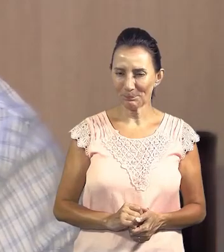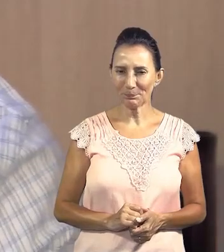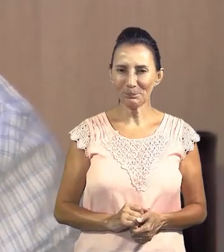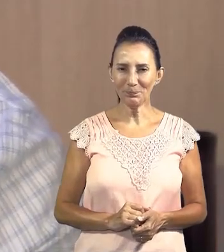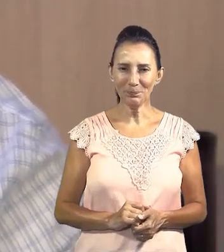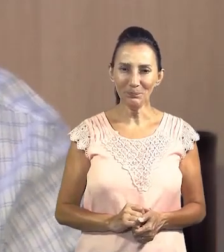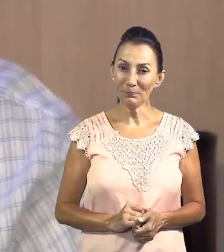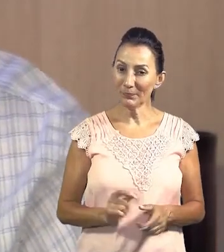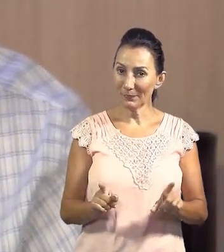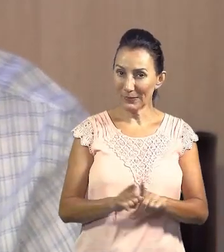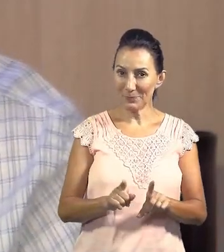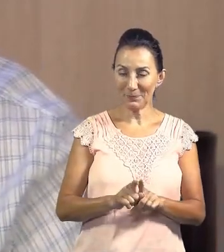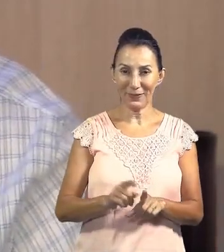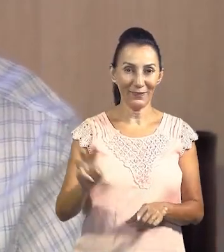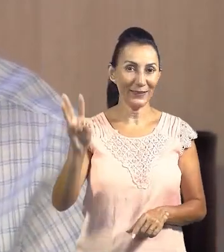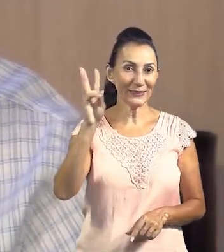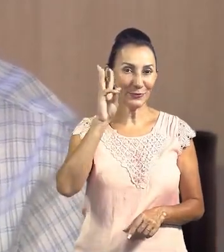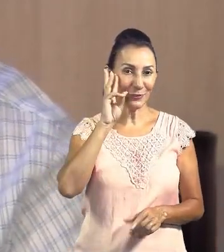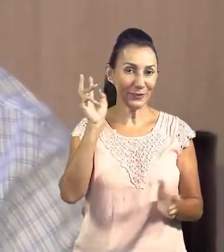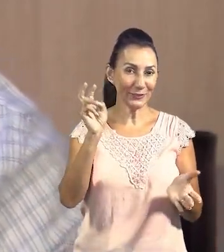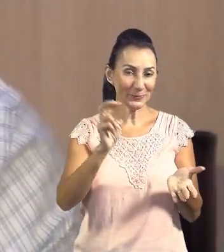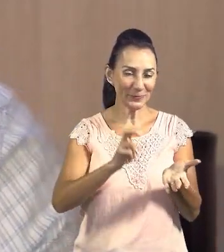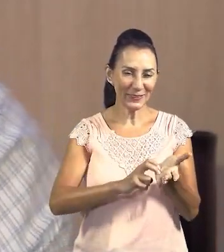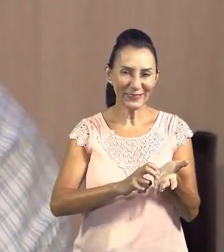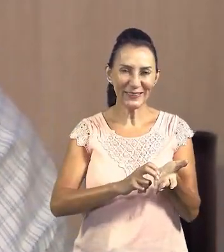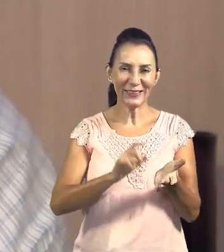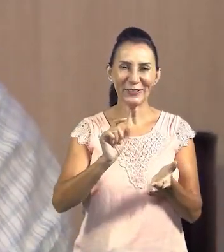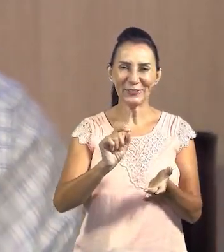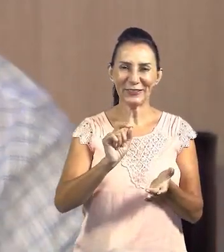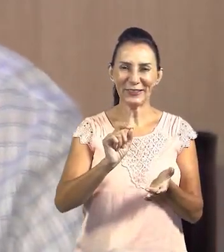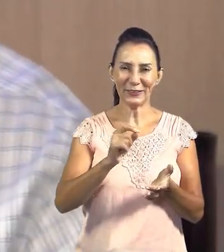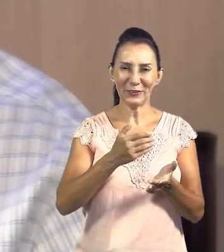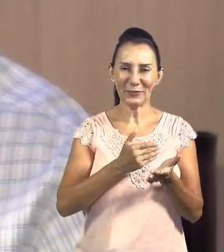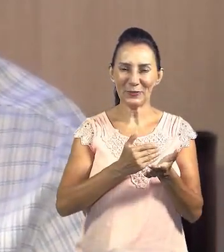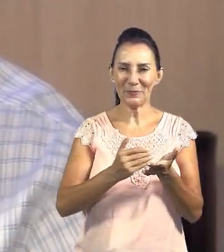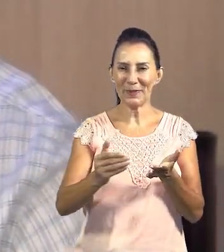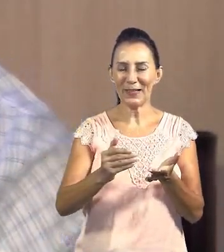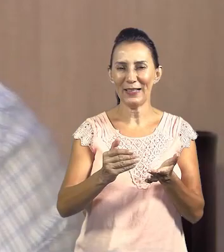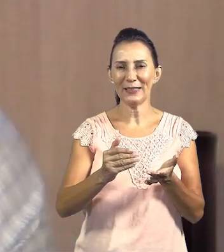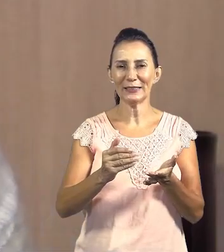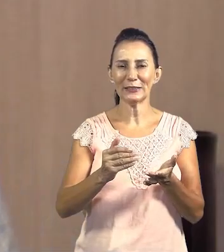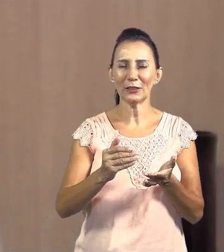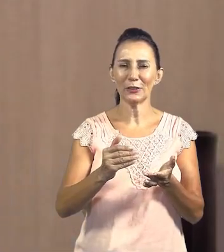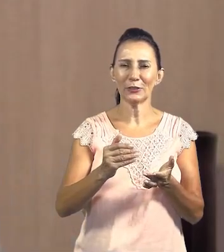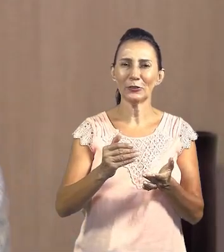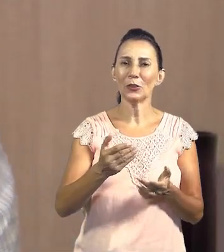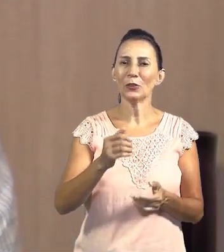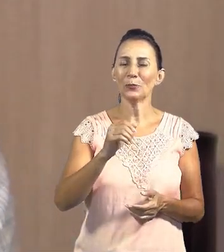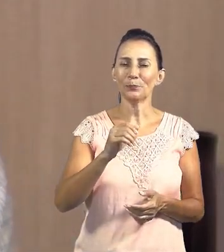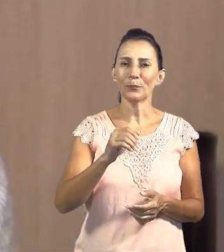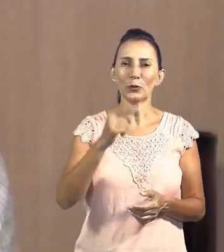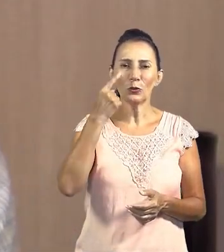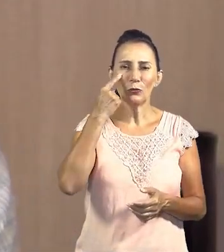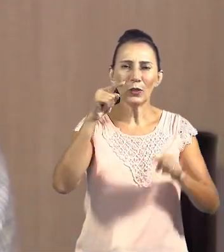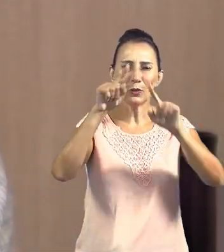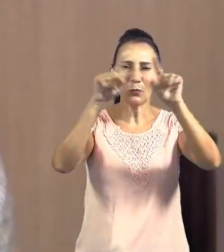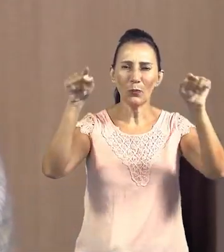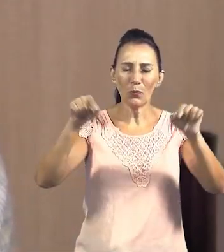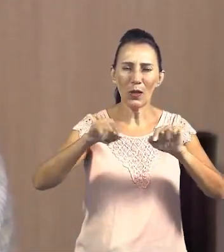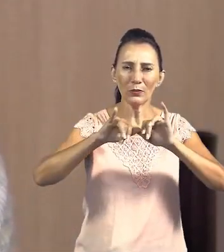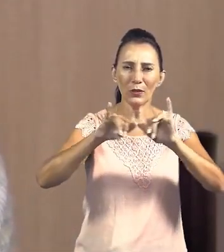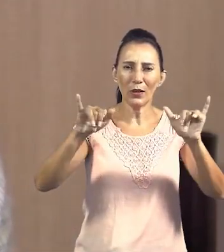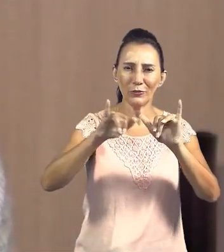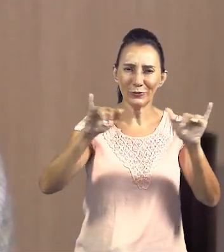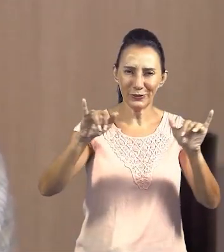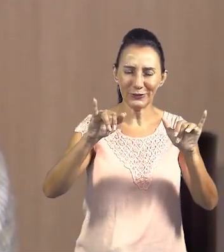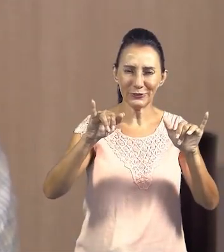na terça-feira, pela manhã, a partir das 8:30, estou vendo um quadro ali de avisos, ó, no templo